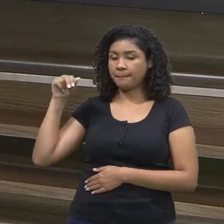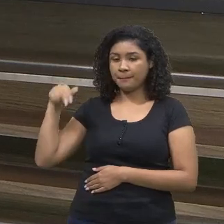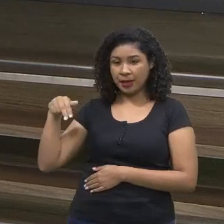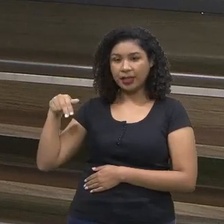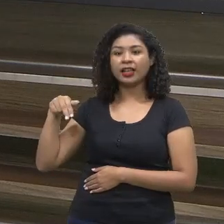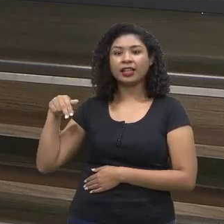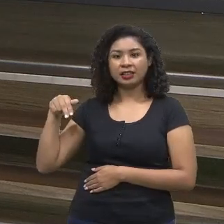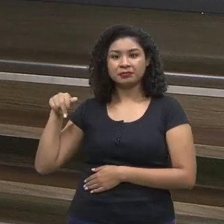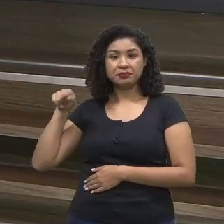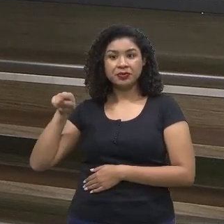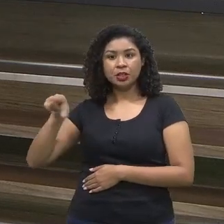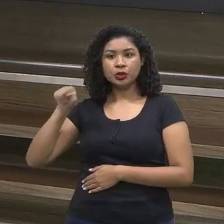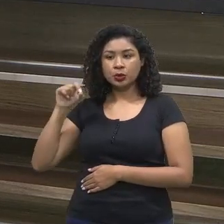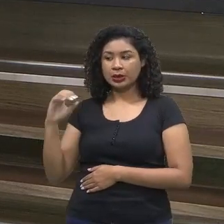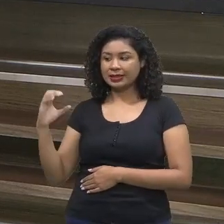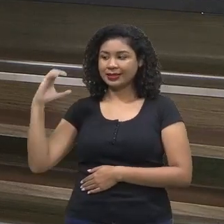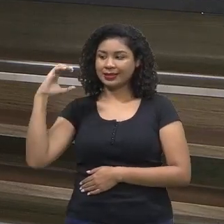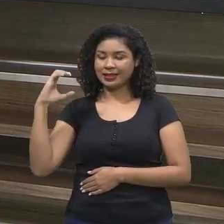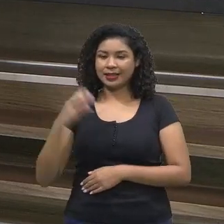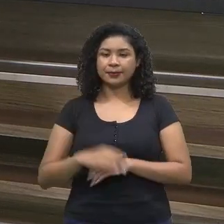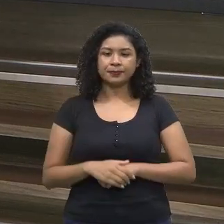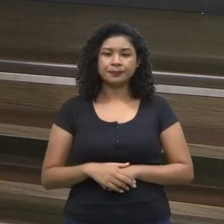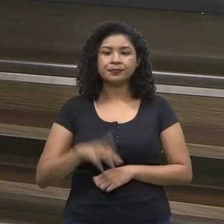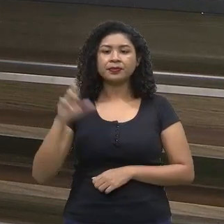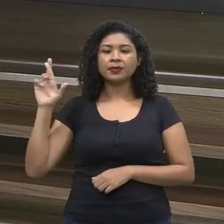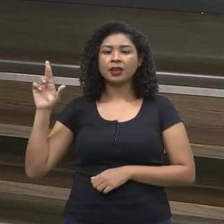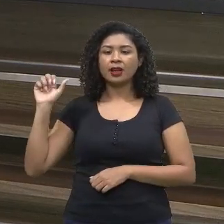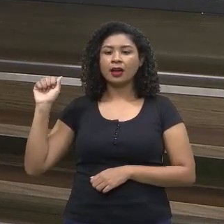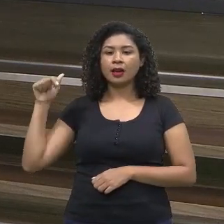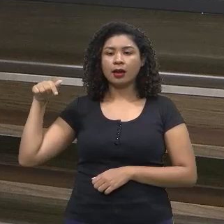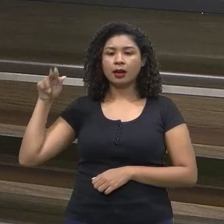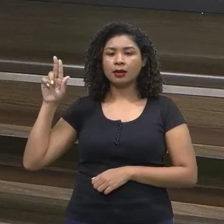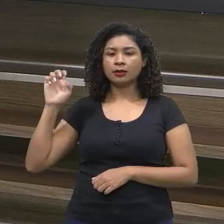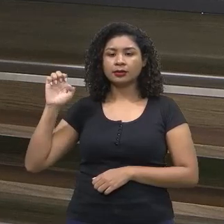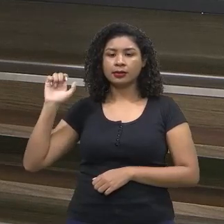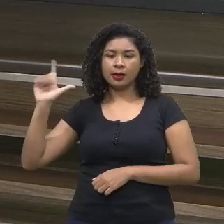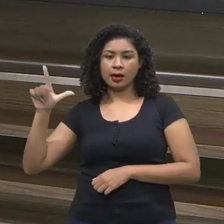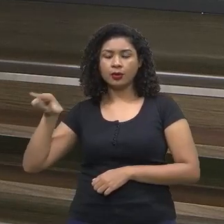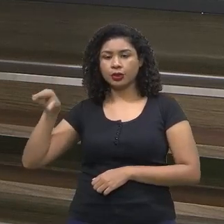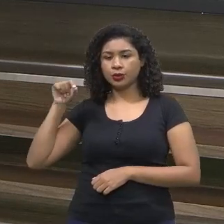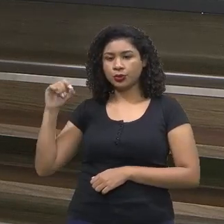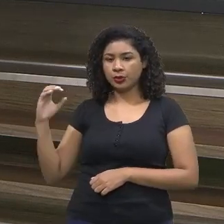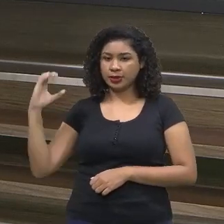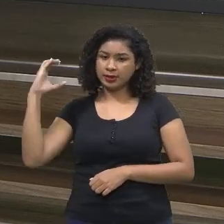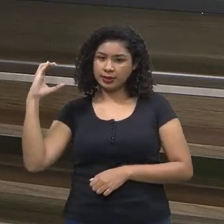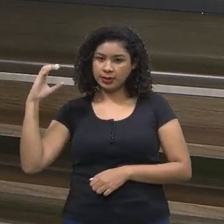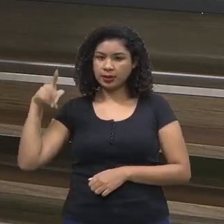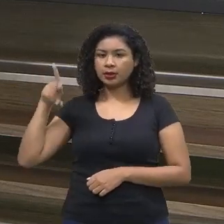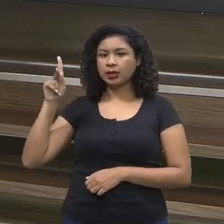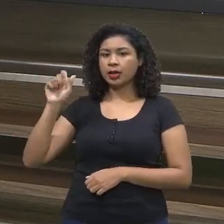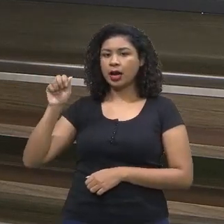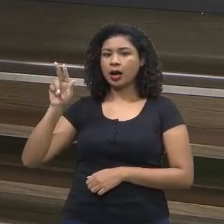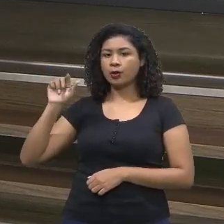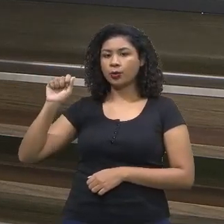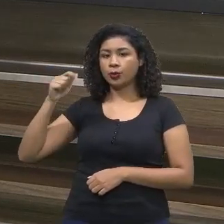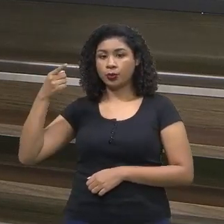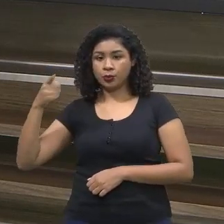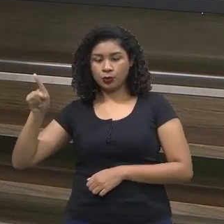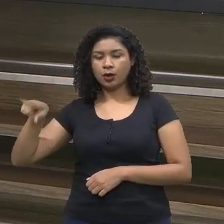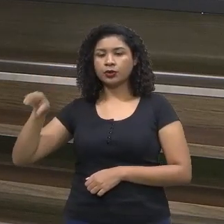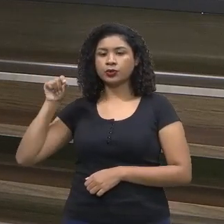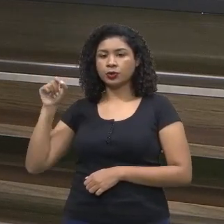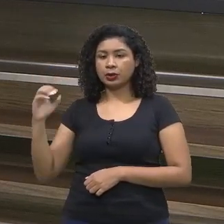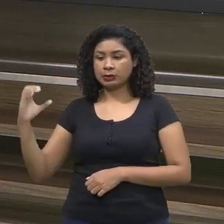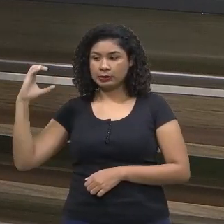ele. Raquel, obrigada, Raquel, também por sua participação, é C. O Cauã está dizendo que é C, de lugar, ainda